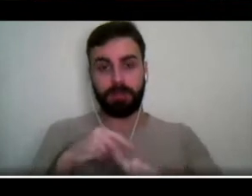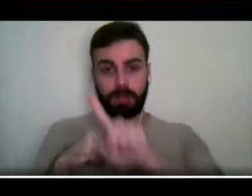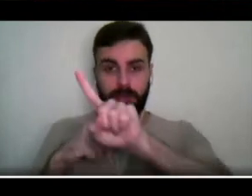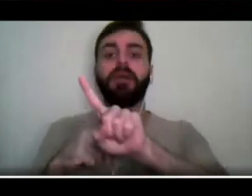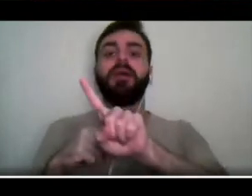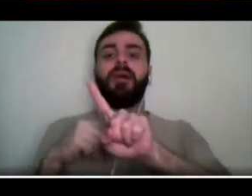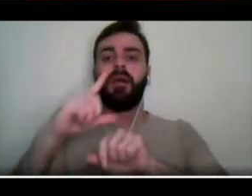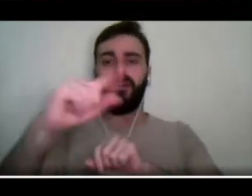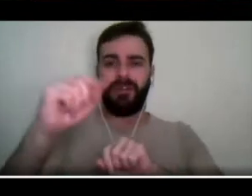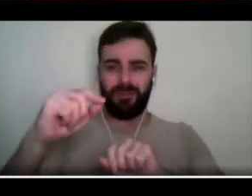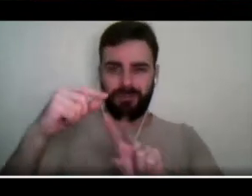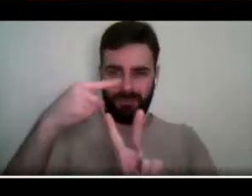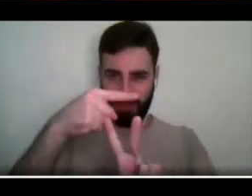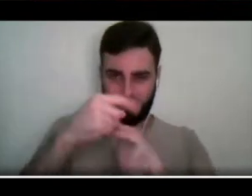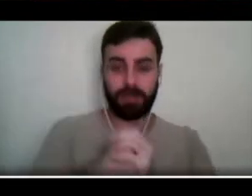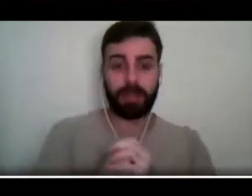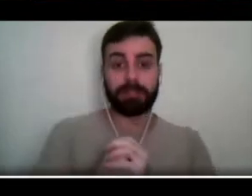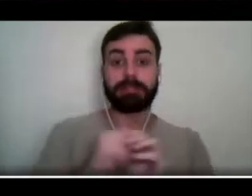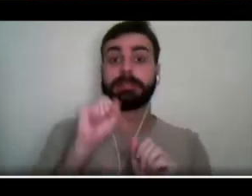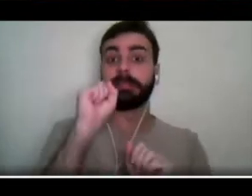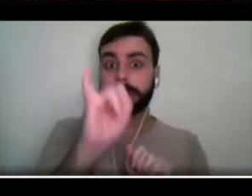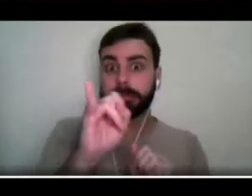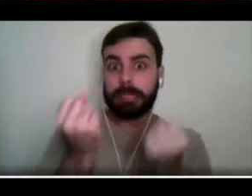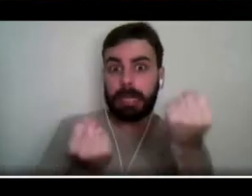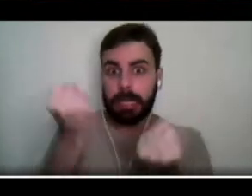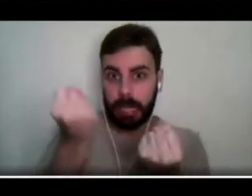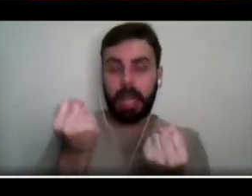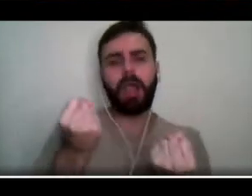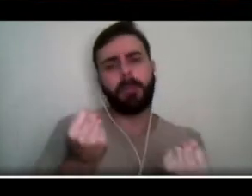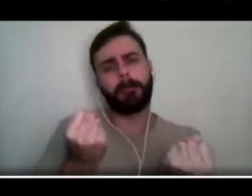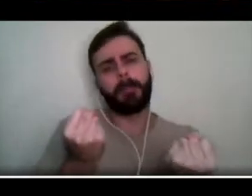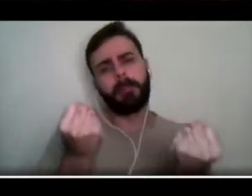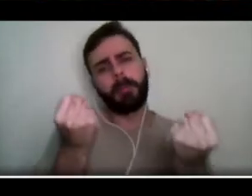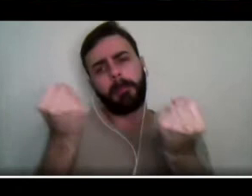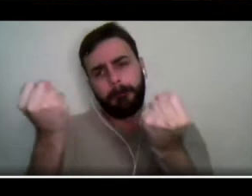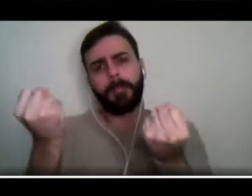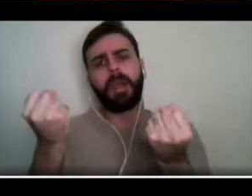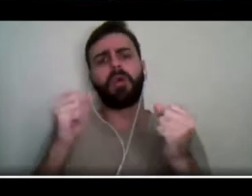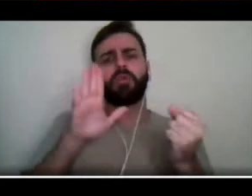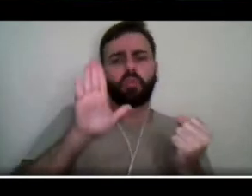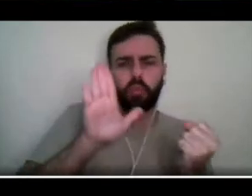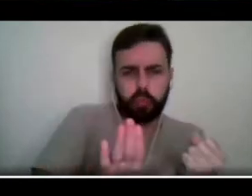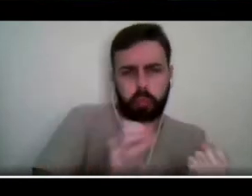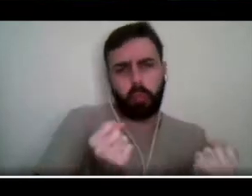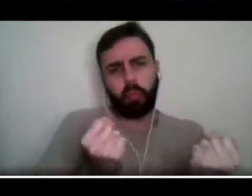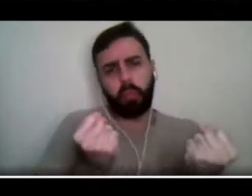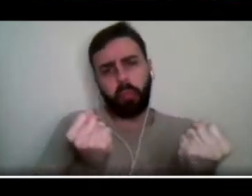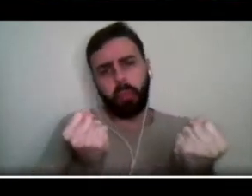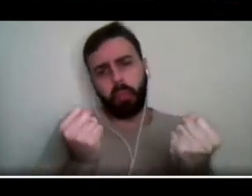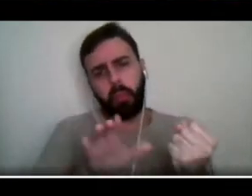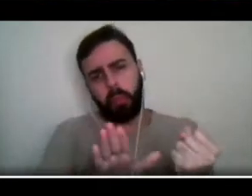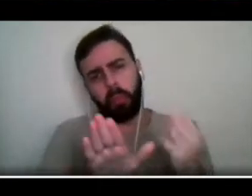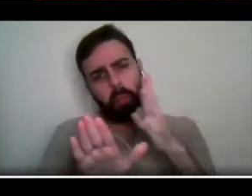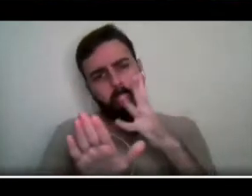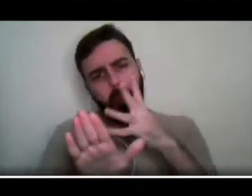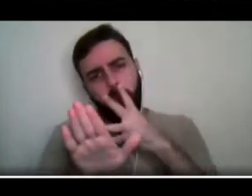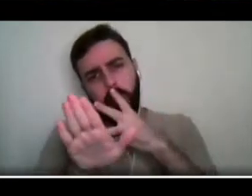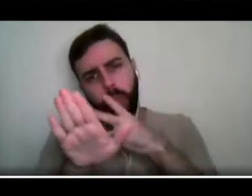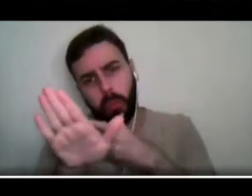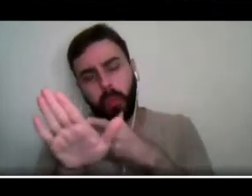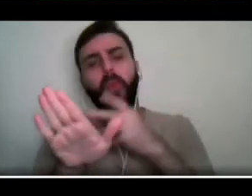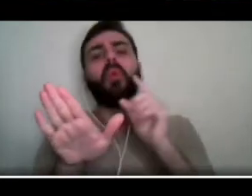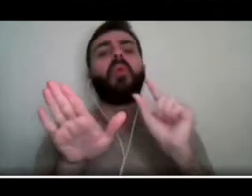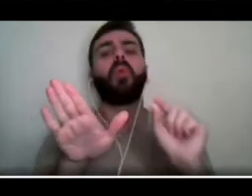velocidade, e se o carro está na curva desacelerando, quer dizer que a componente da aceleração,